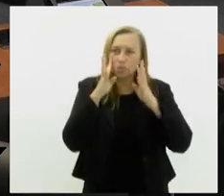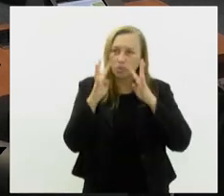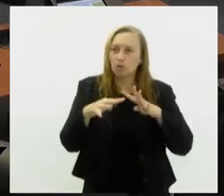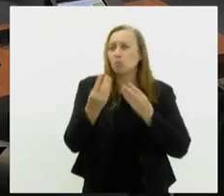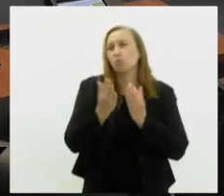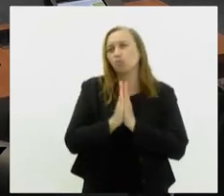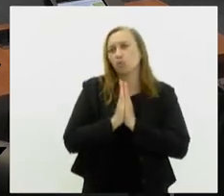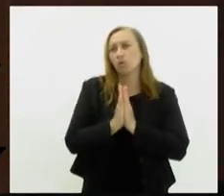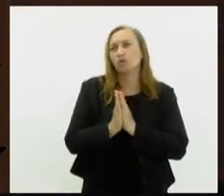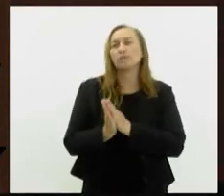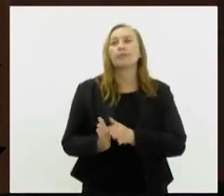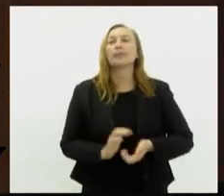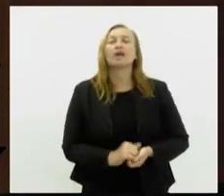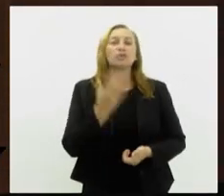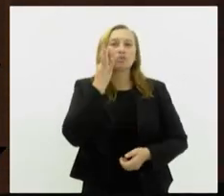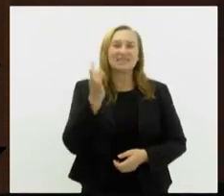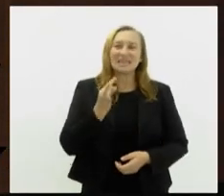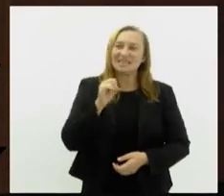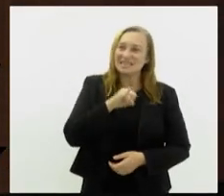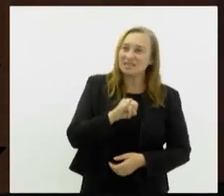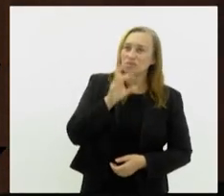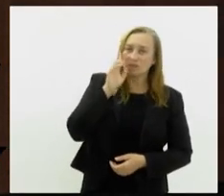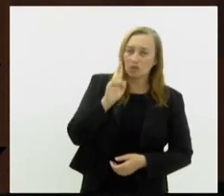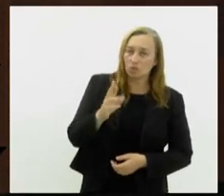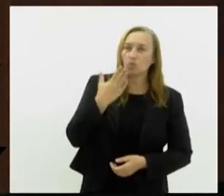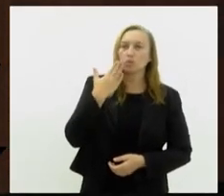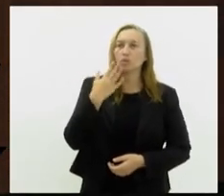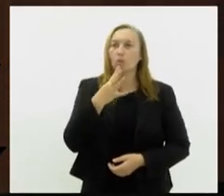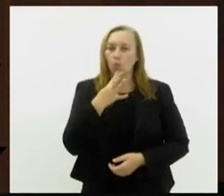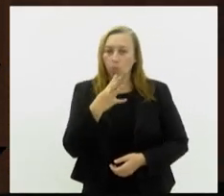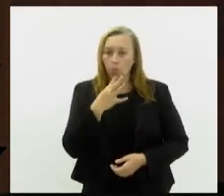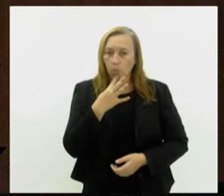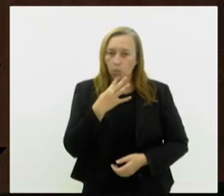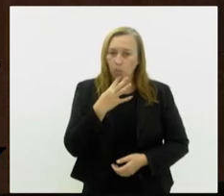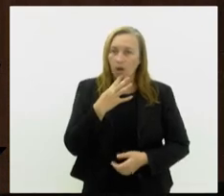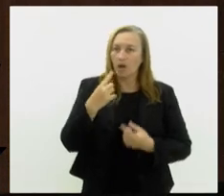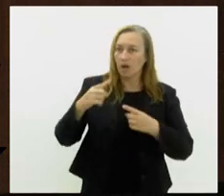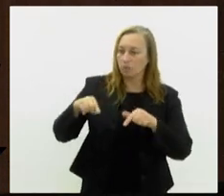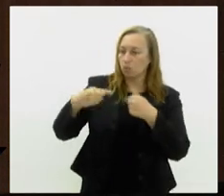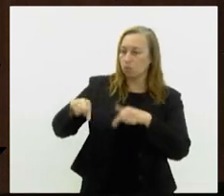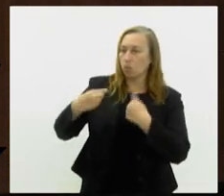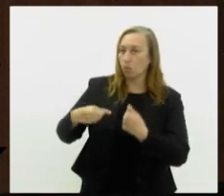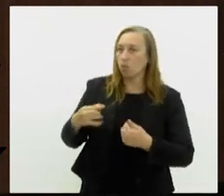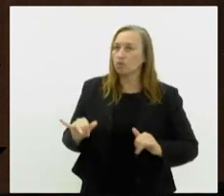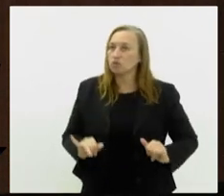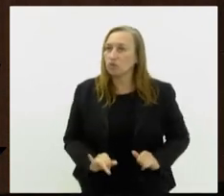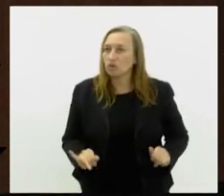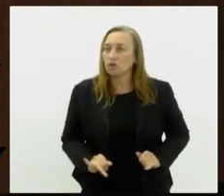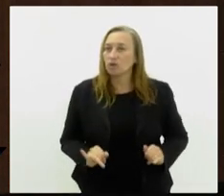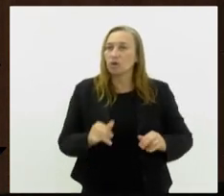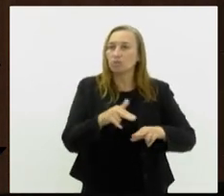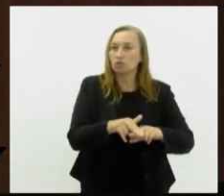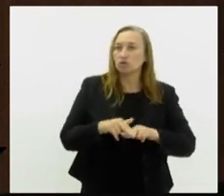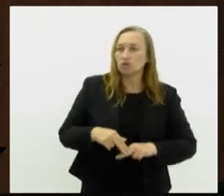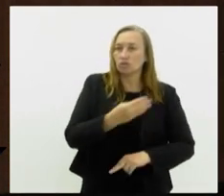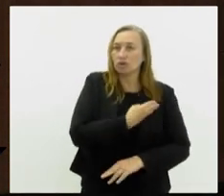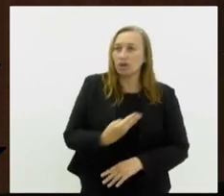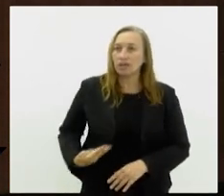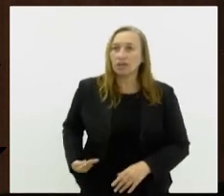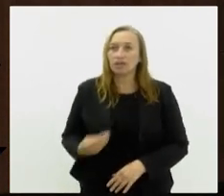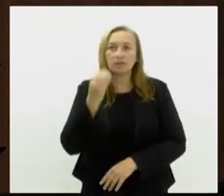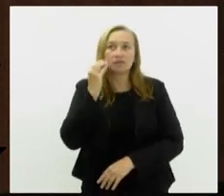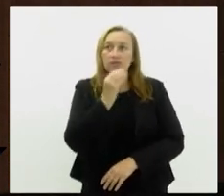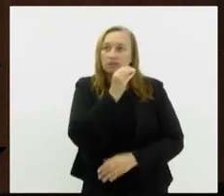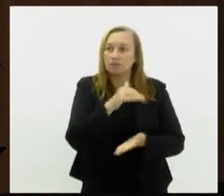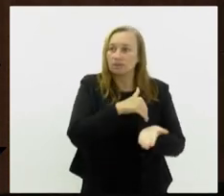Por favor. Eu não sei se o senhor sabe a perseguição e a retaliação política que eu estou sofrendo por conta do excelentíssimo governador Cláudio Castro e da secretária